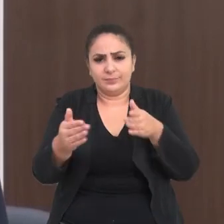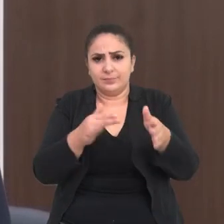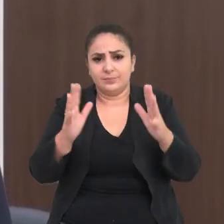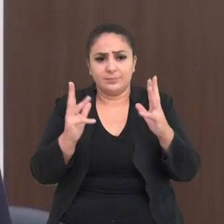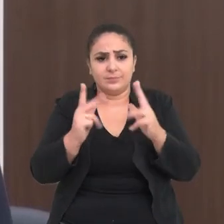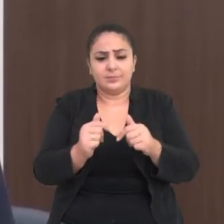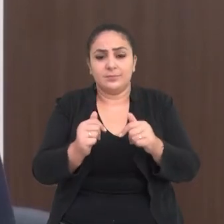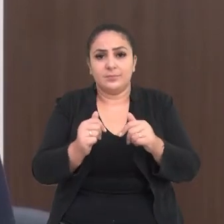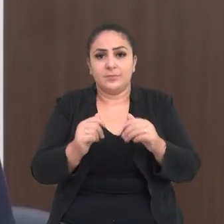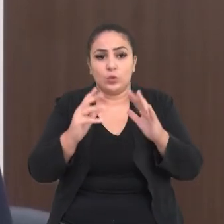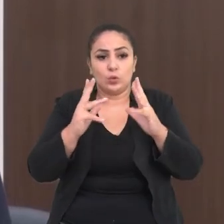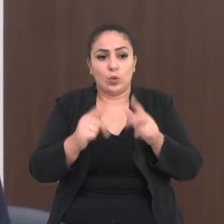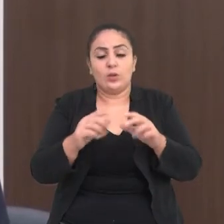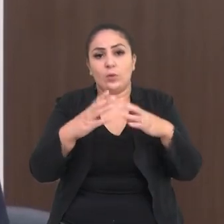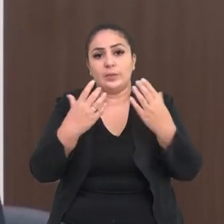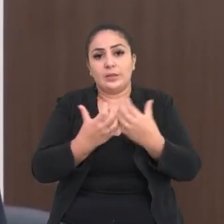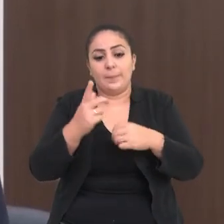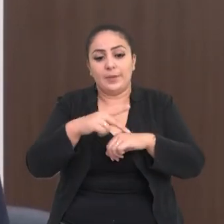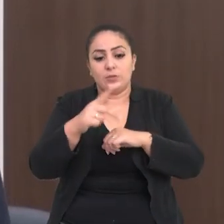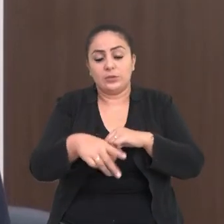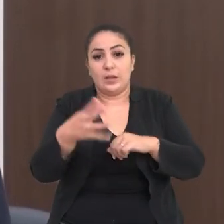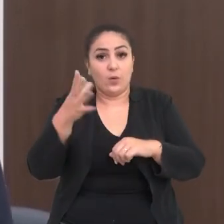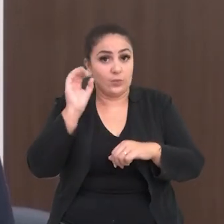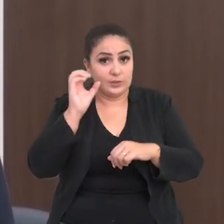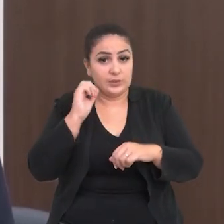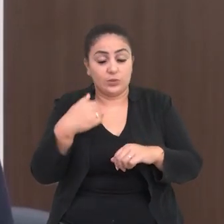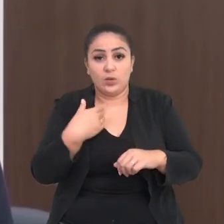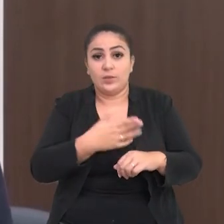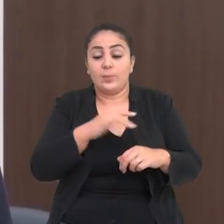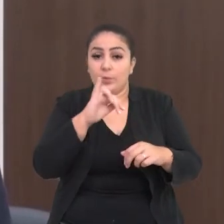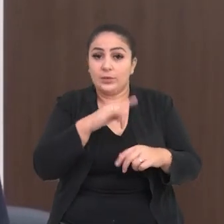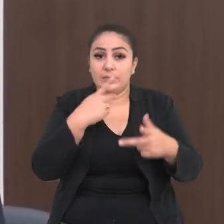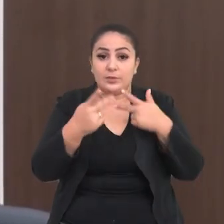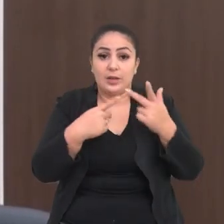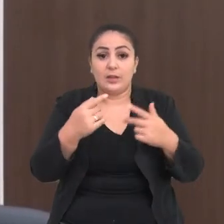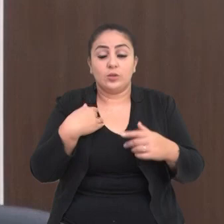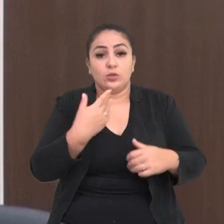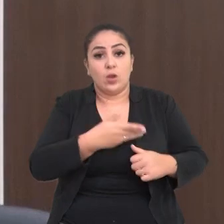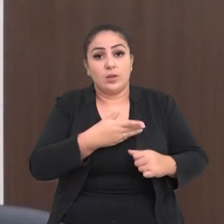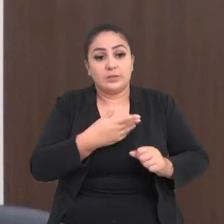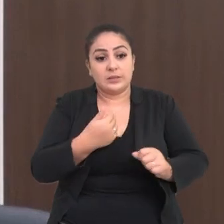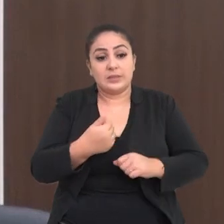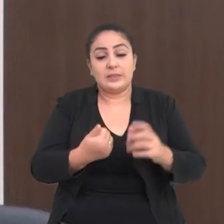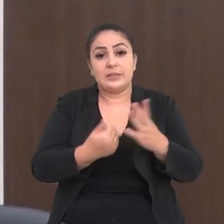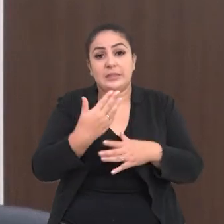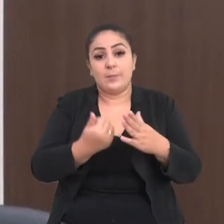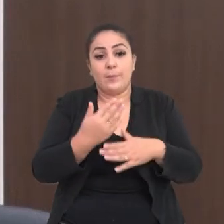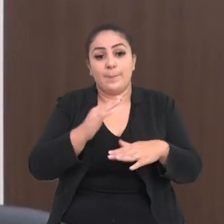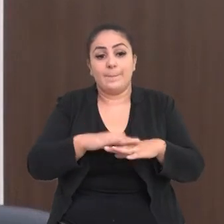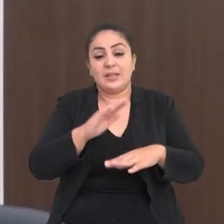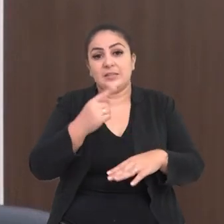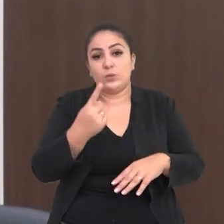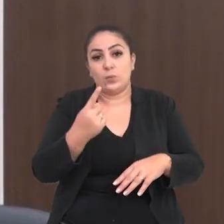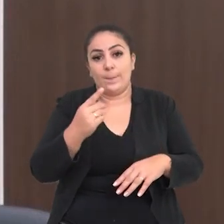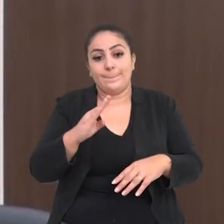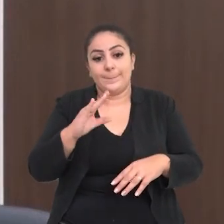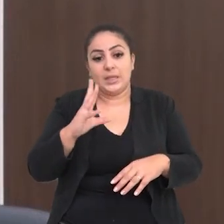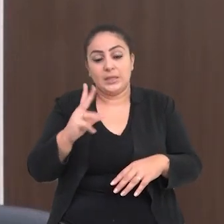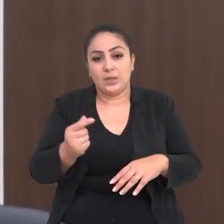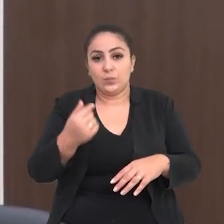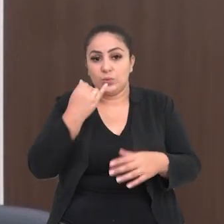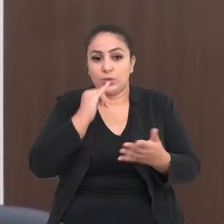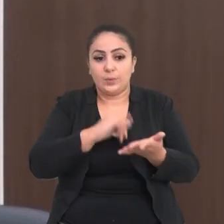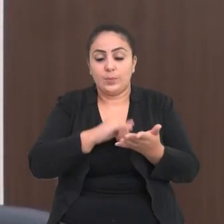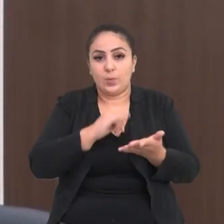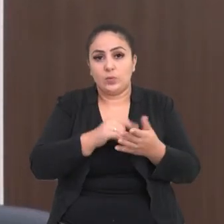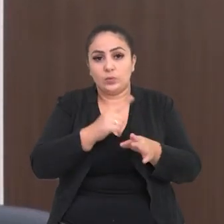período, para todos a comunidade de Passo Fundo que está nos ouvindo, é importante relatar, nós aqui geramos mais de 1 bilhão de impostos